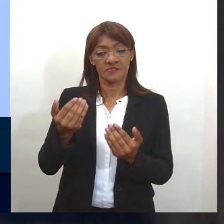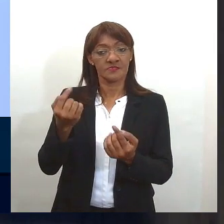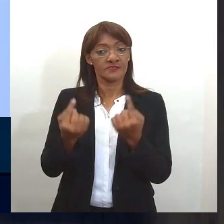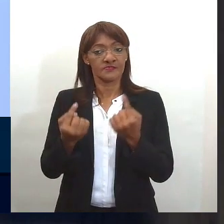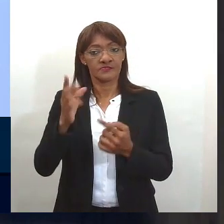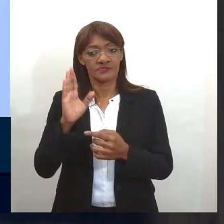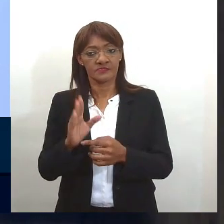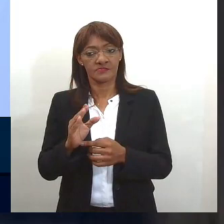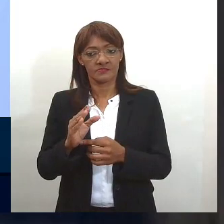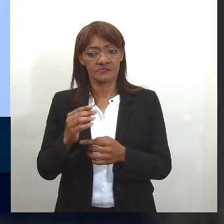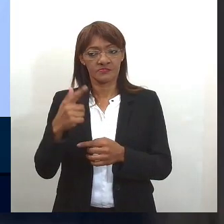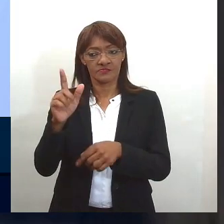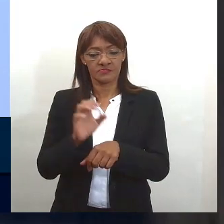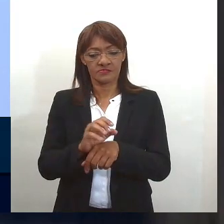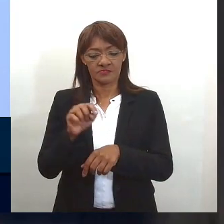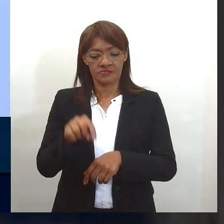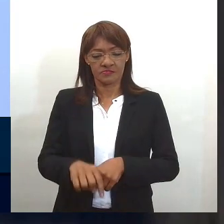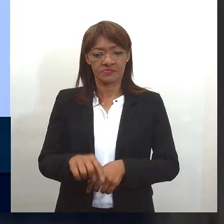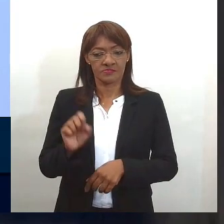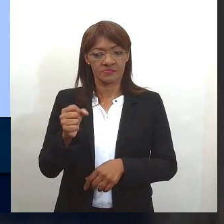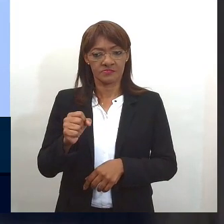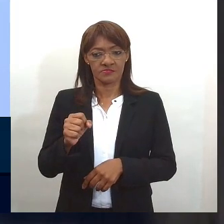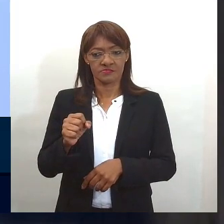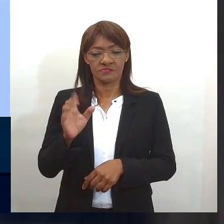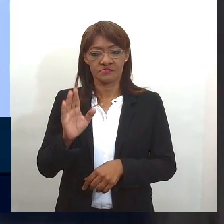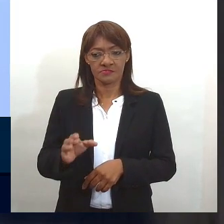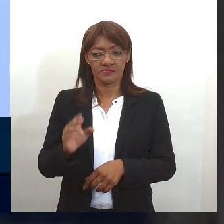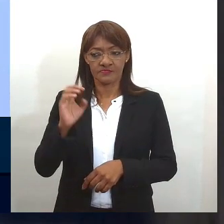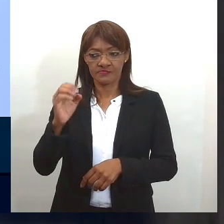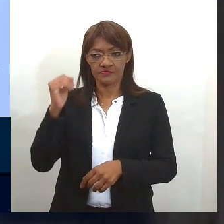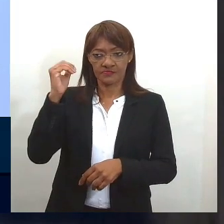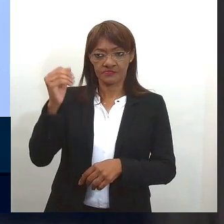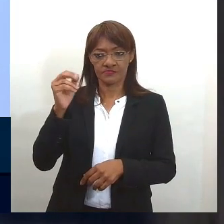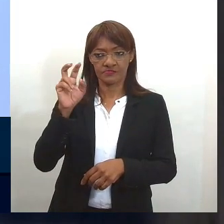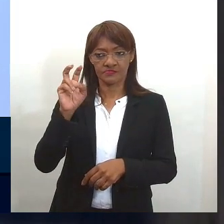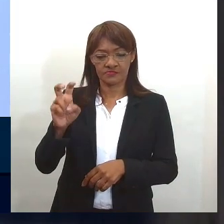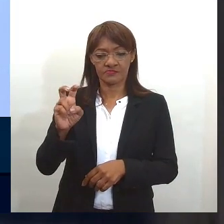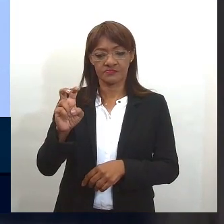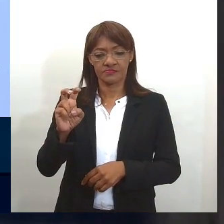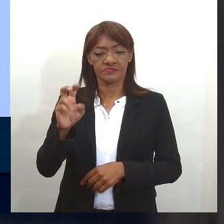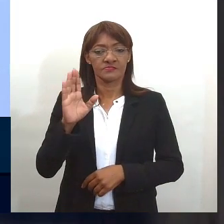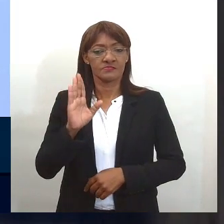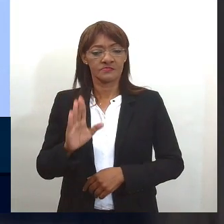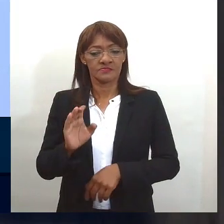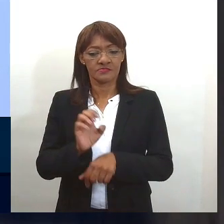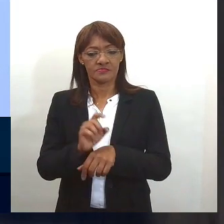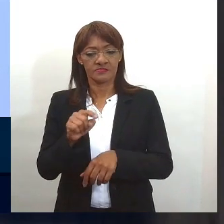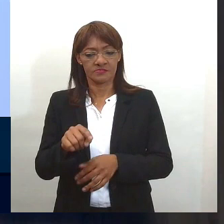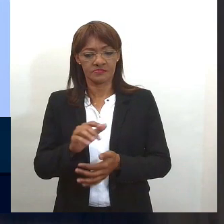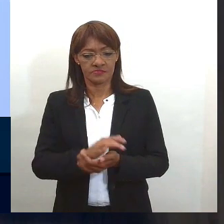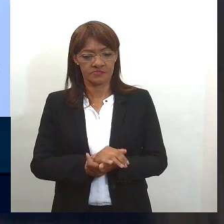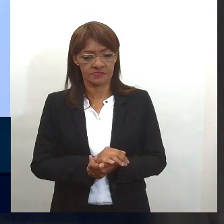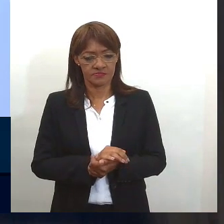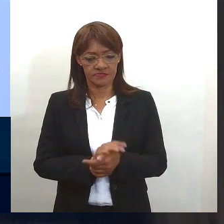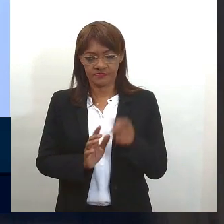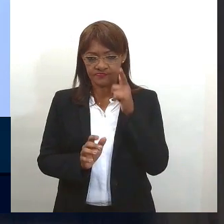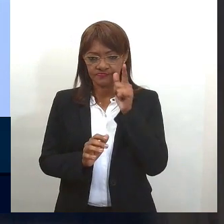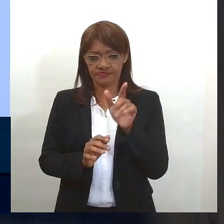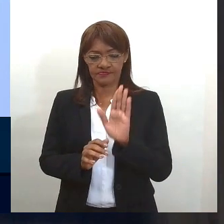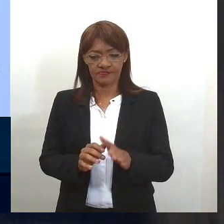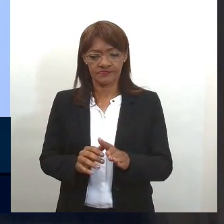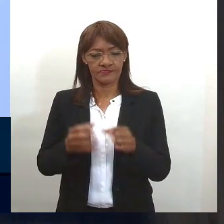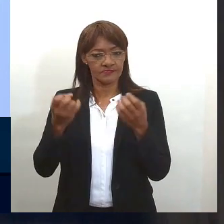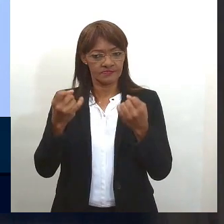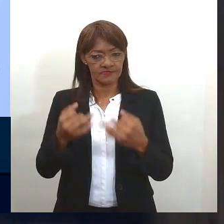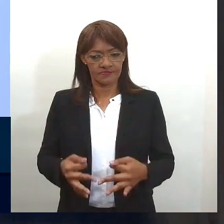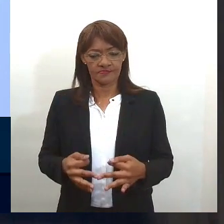com maior crescimento do ICMS. E aí a gente tem algumas explicações, né? A gente teve o ad